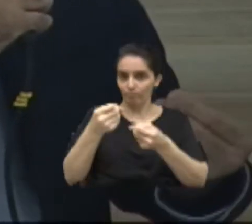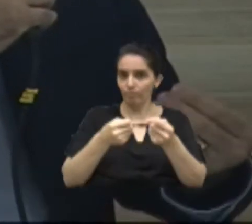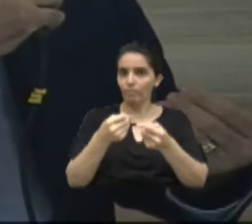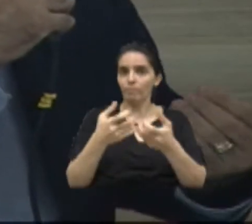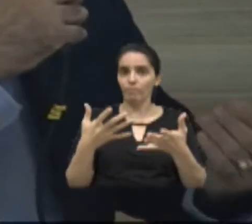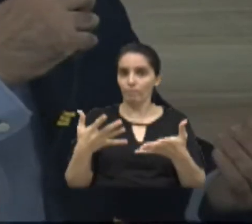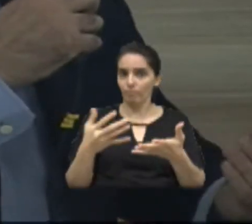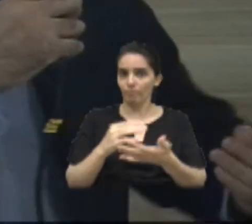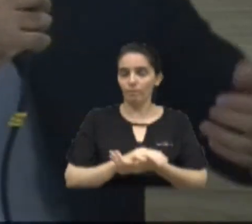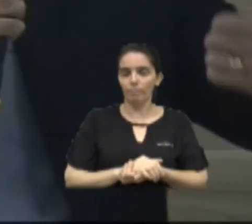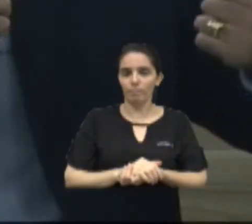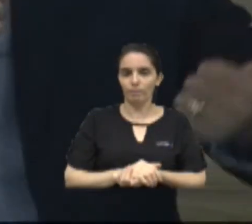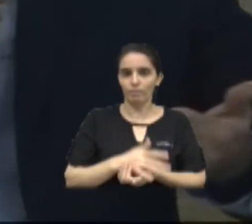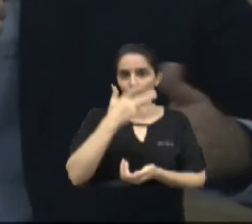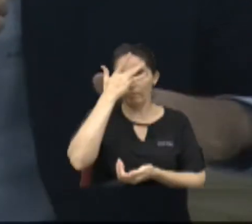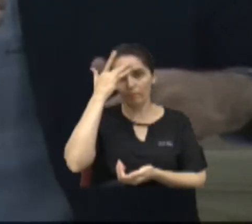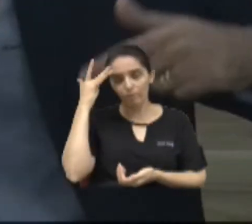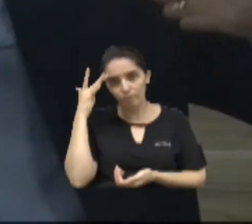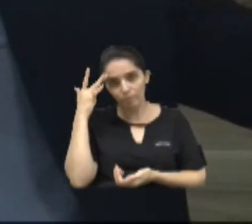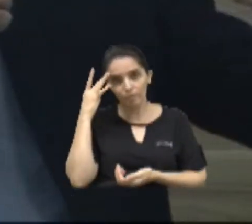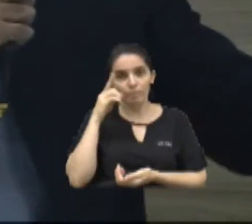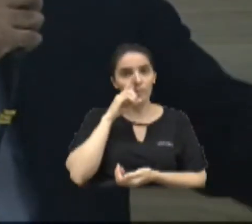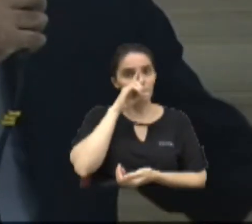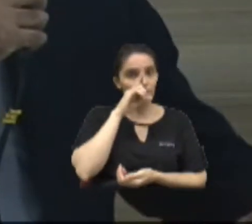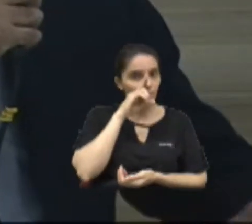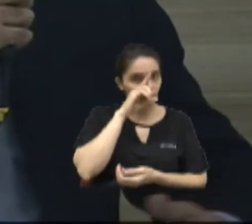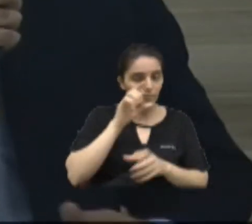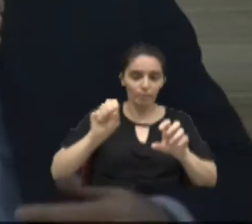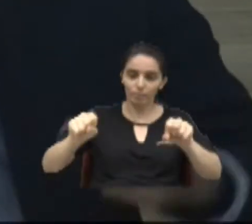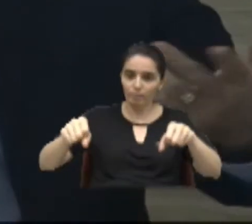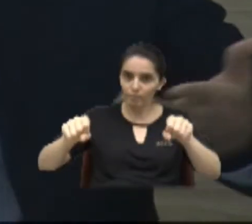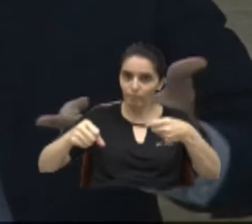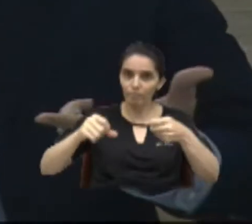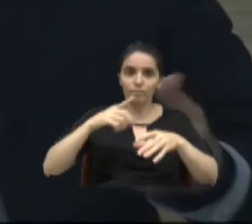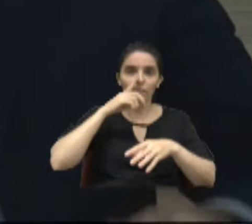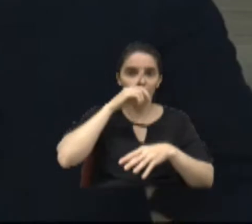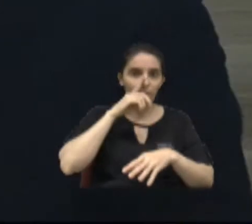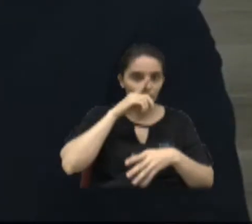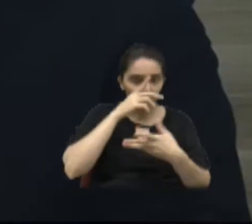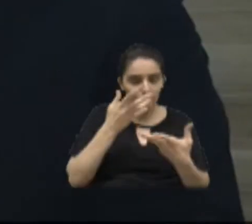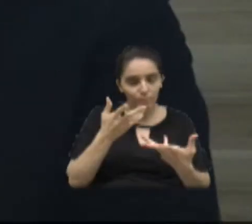trânsito, colocando em risco pedestre, motociclista e